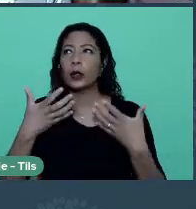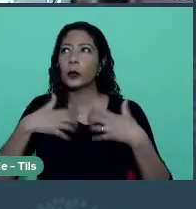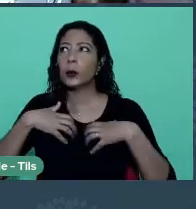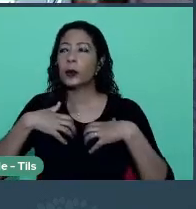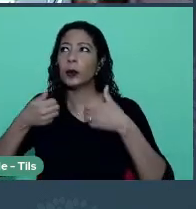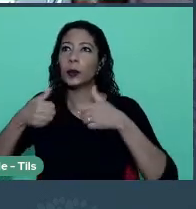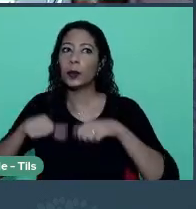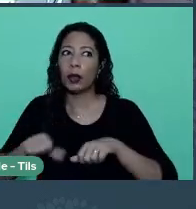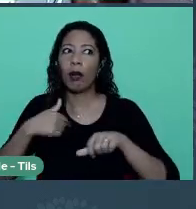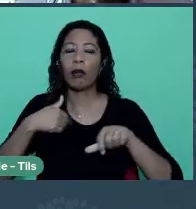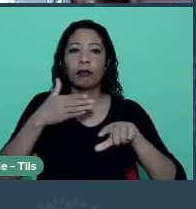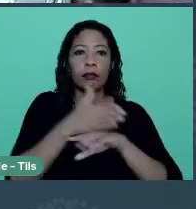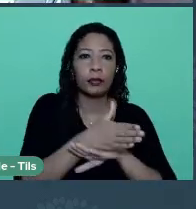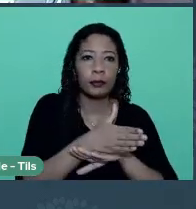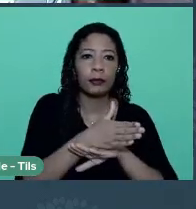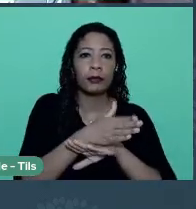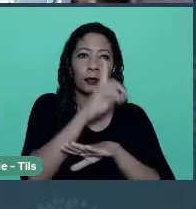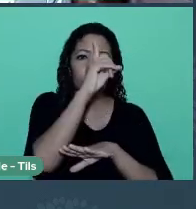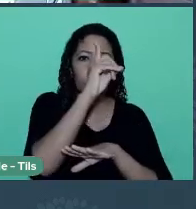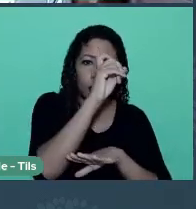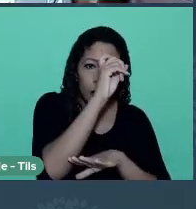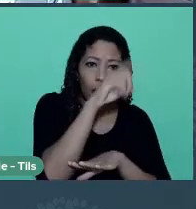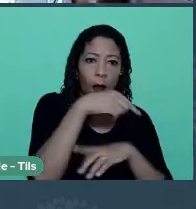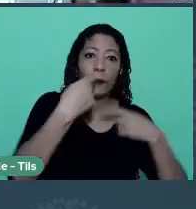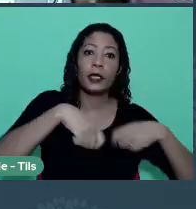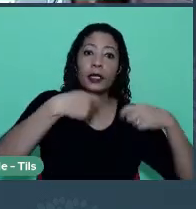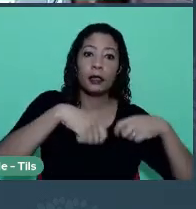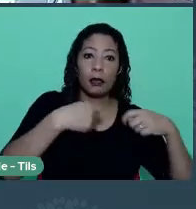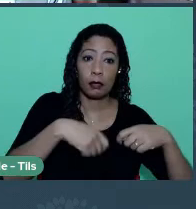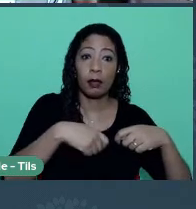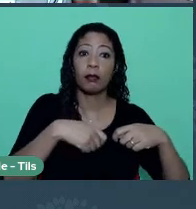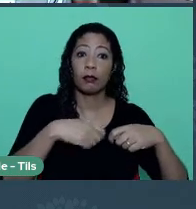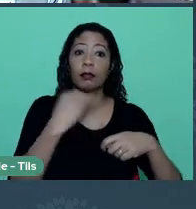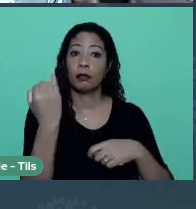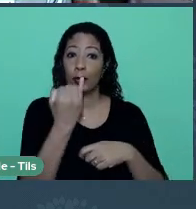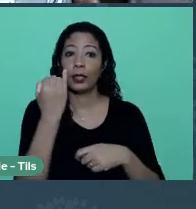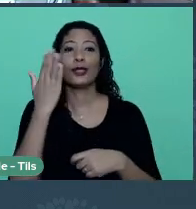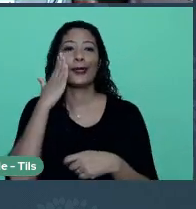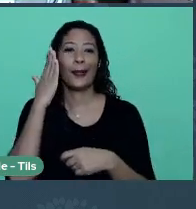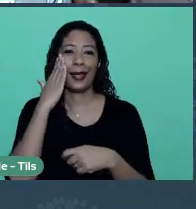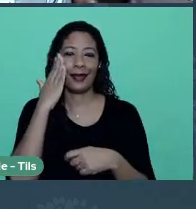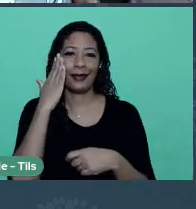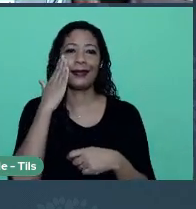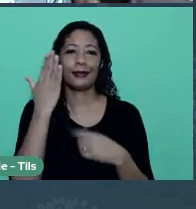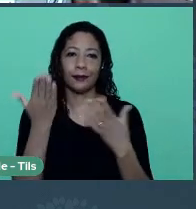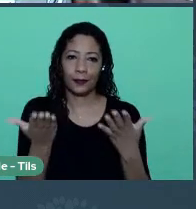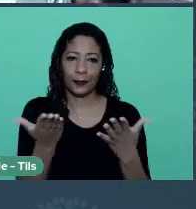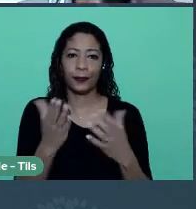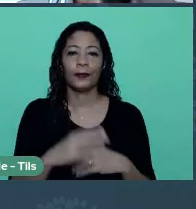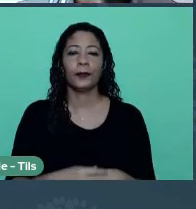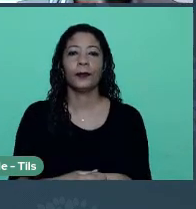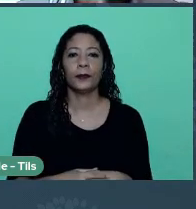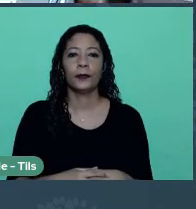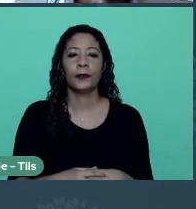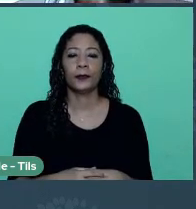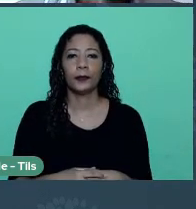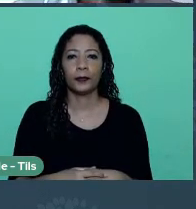só ambulatorial, mas também com assistência hospitalar